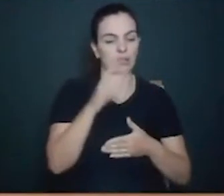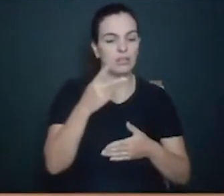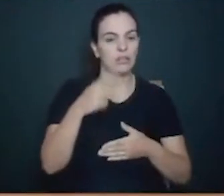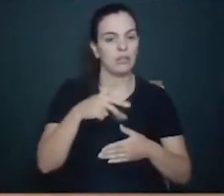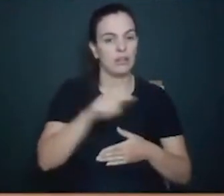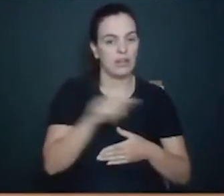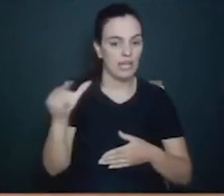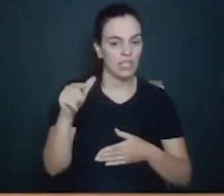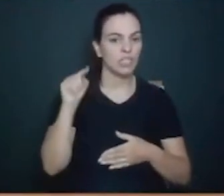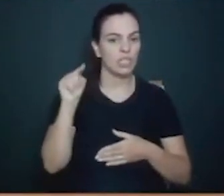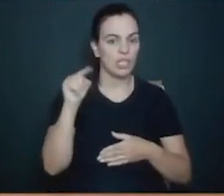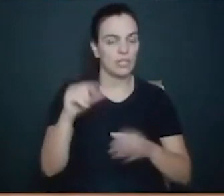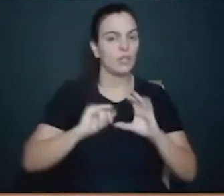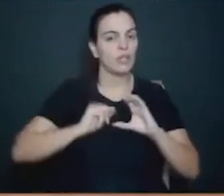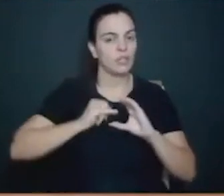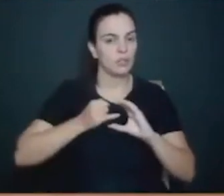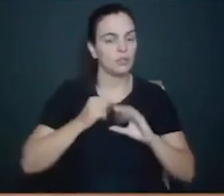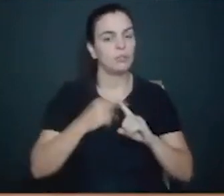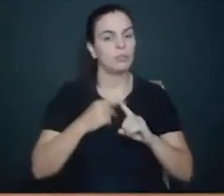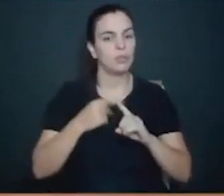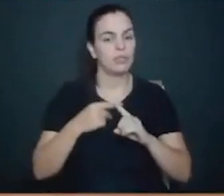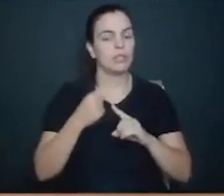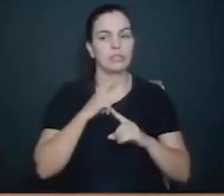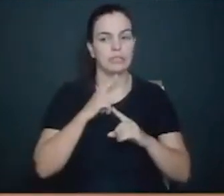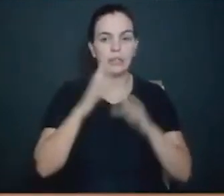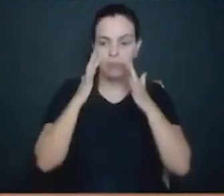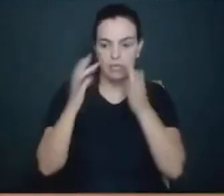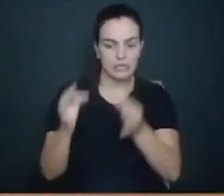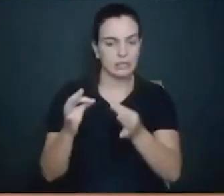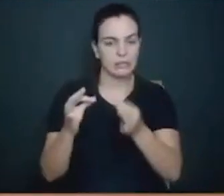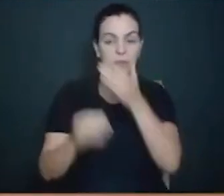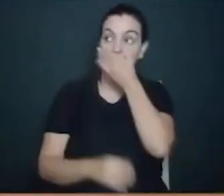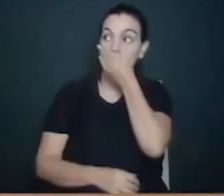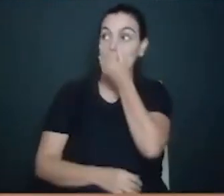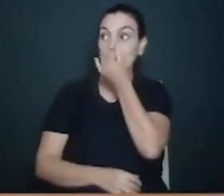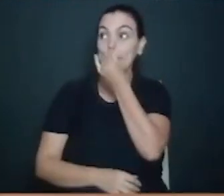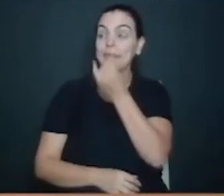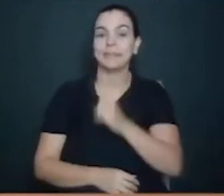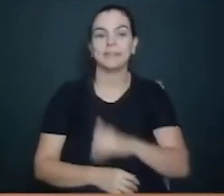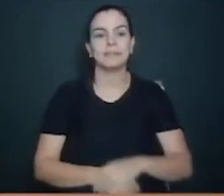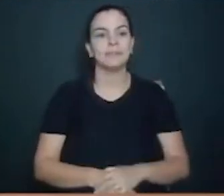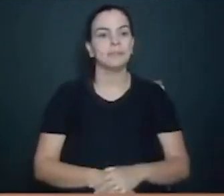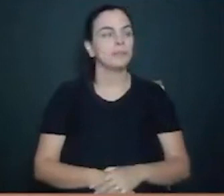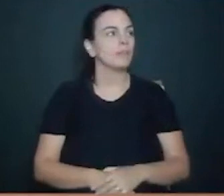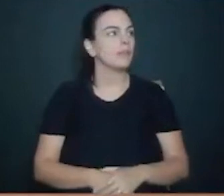que a gente tem uma atuação mais efetiva. Temos recebido uma grande